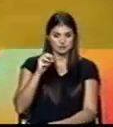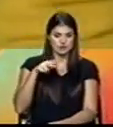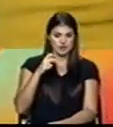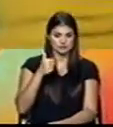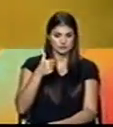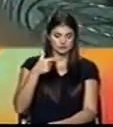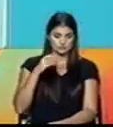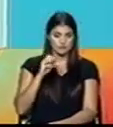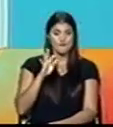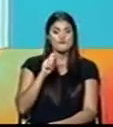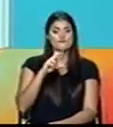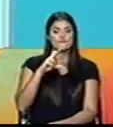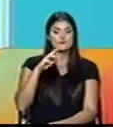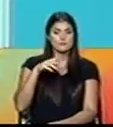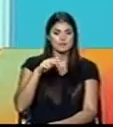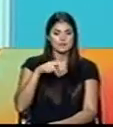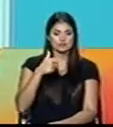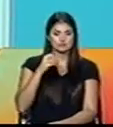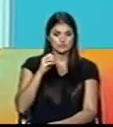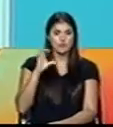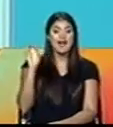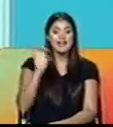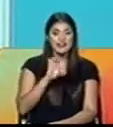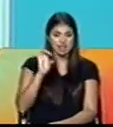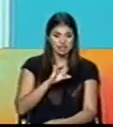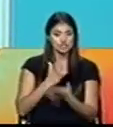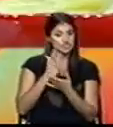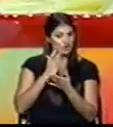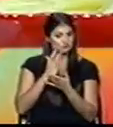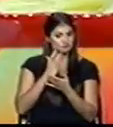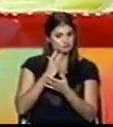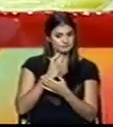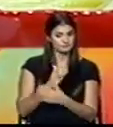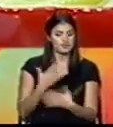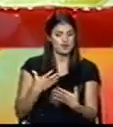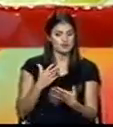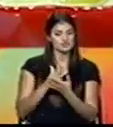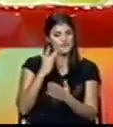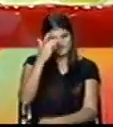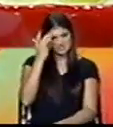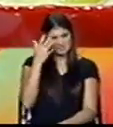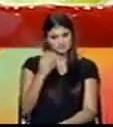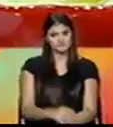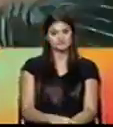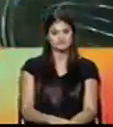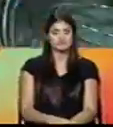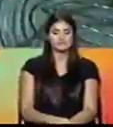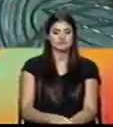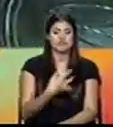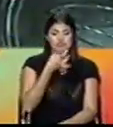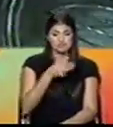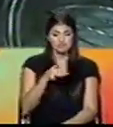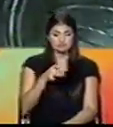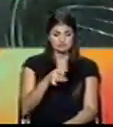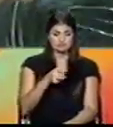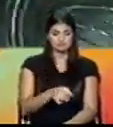a canela. Pronto, juntamos aqui, deixamos isto só de lado, isto. Só isto, por enquanto, fácil, não é? Uhum. Pronto, vou deixar aqui